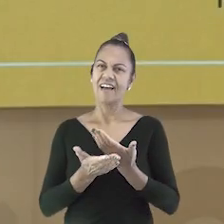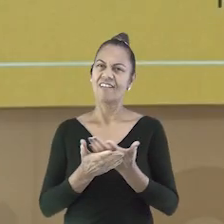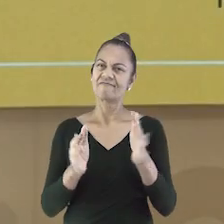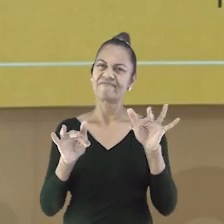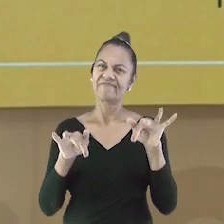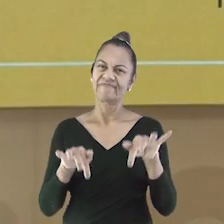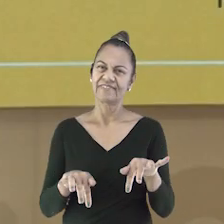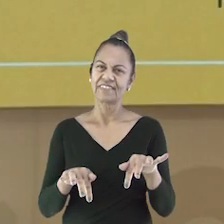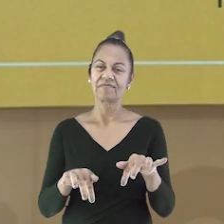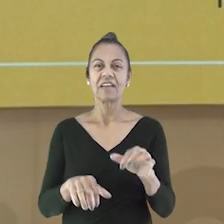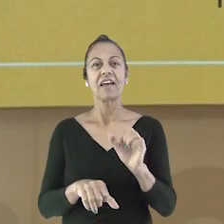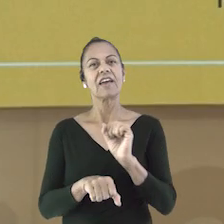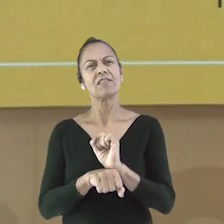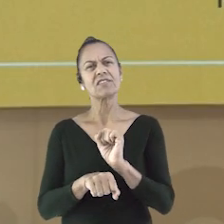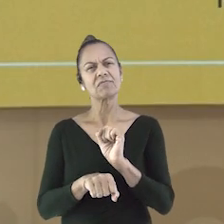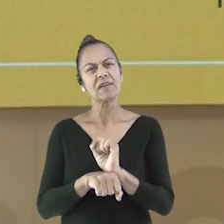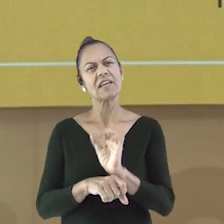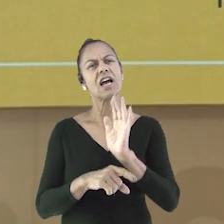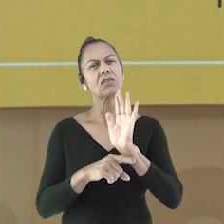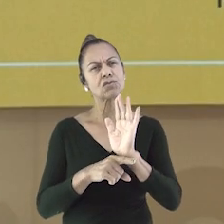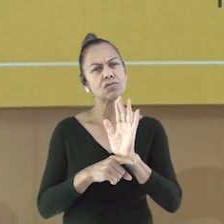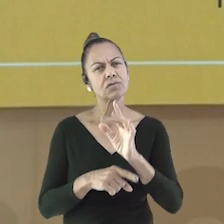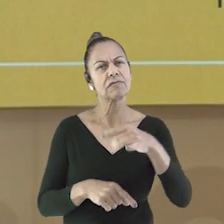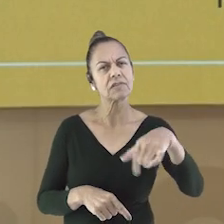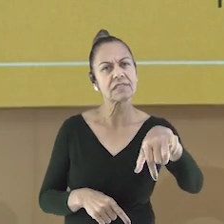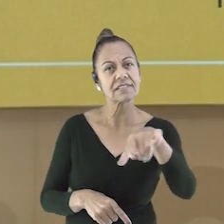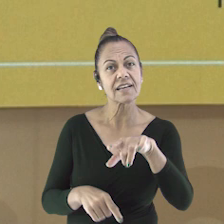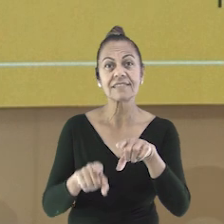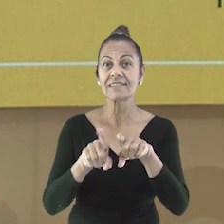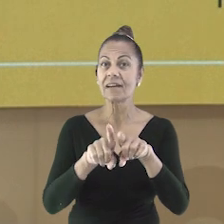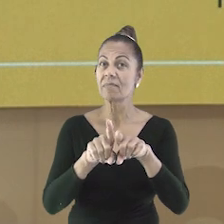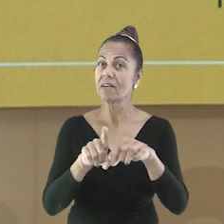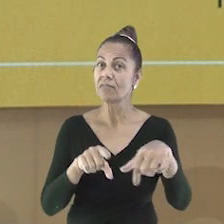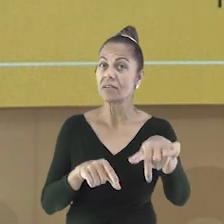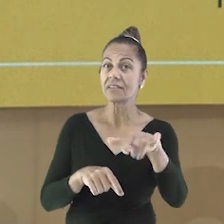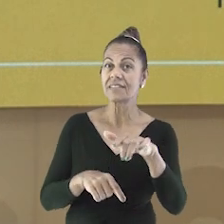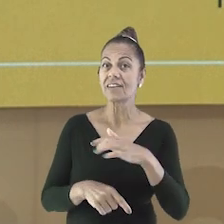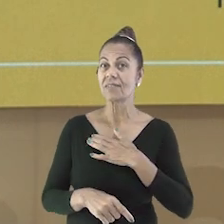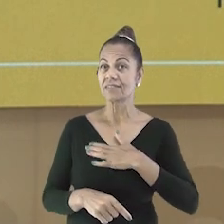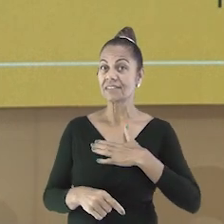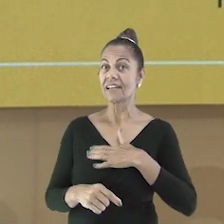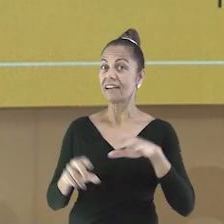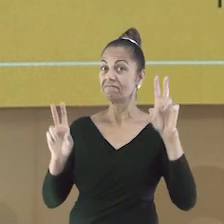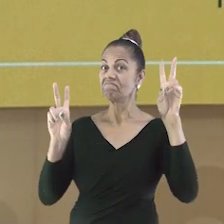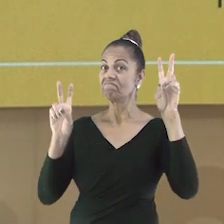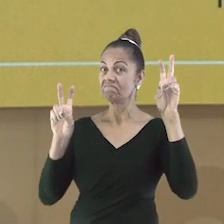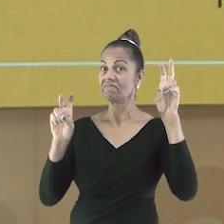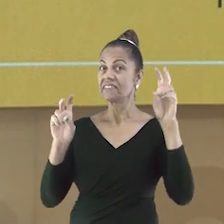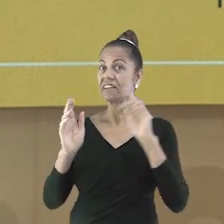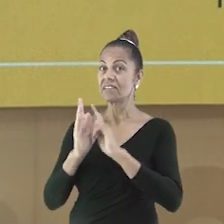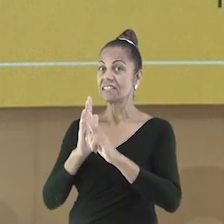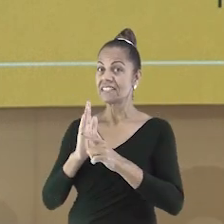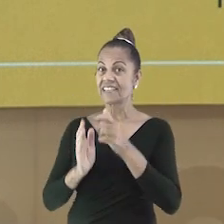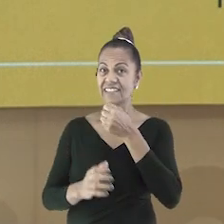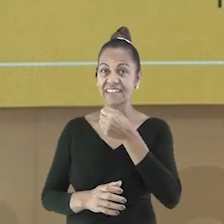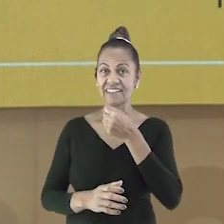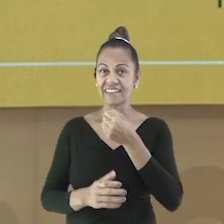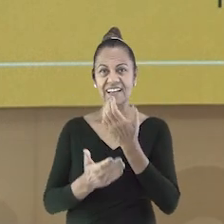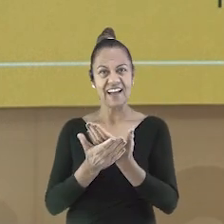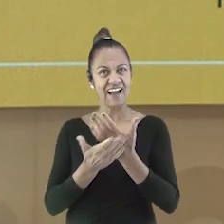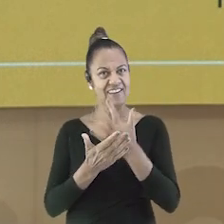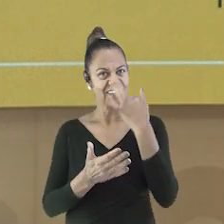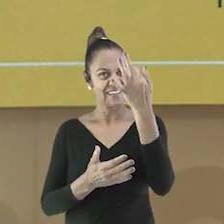A nossa aula chegou ao fim. Espero ter ajudado e espero que vocês tenham gostado de aprender sobre o gênero